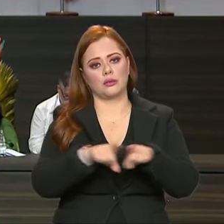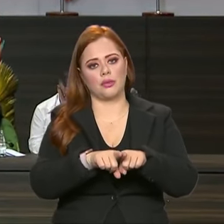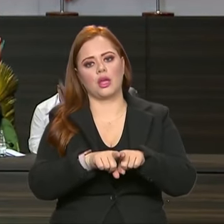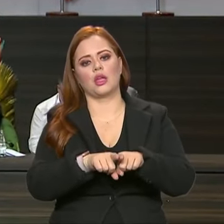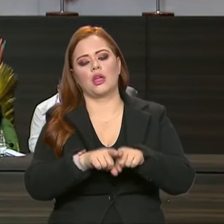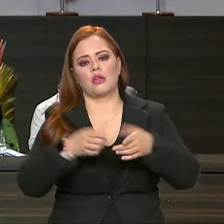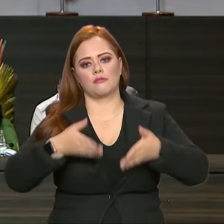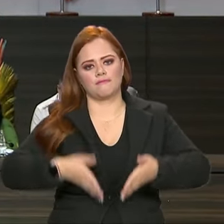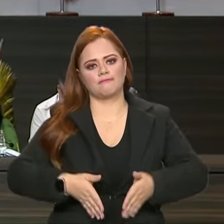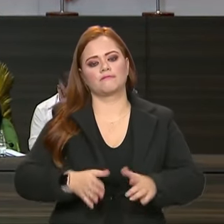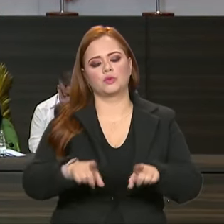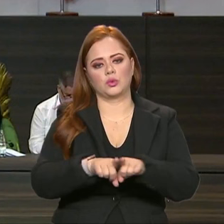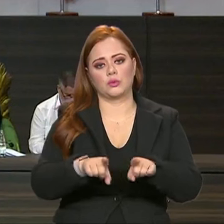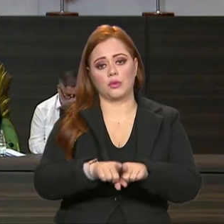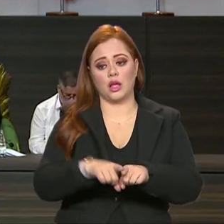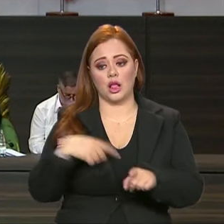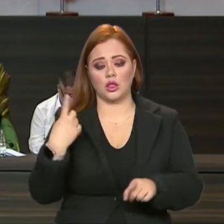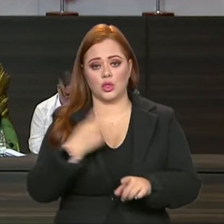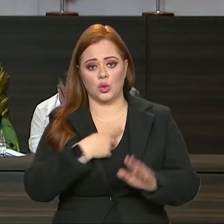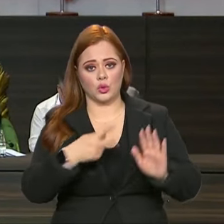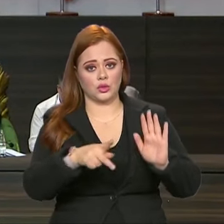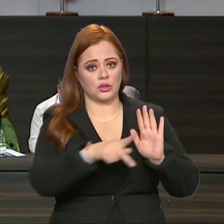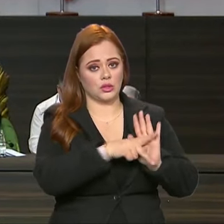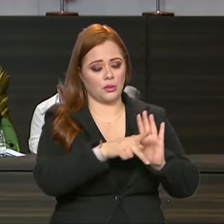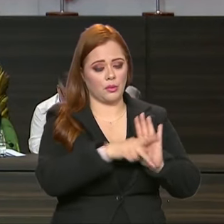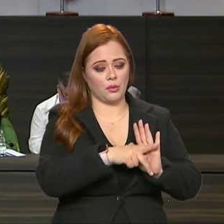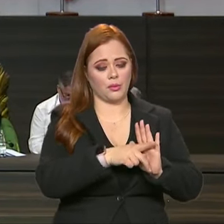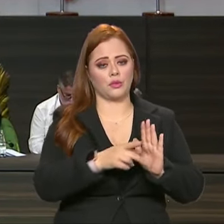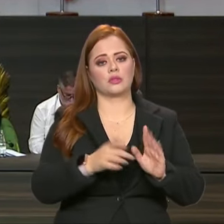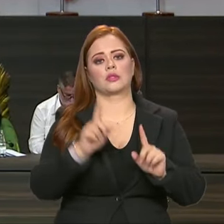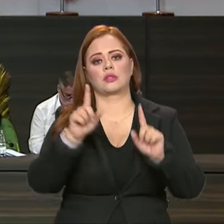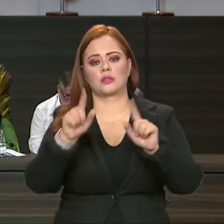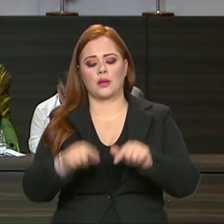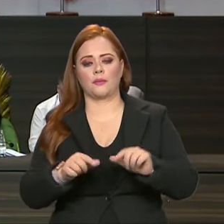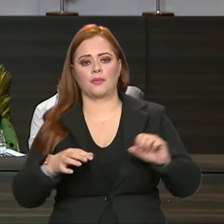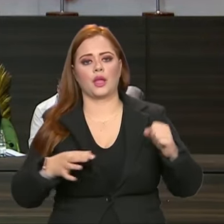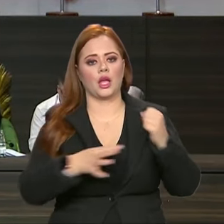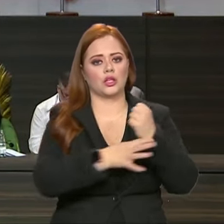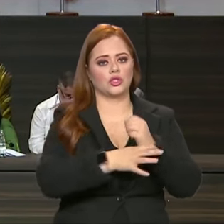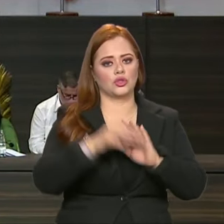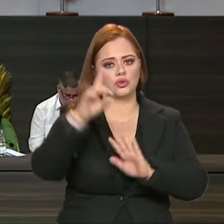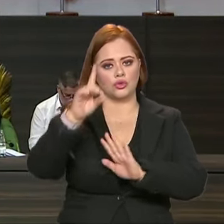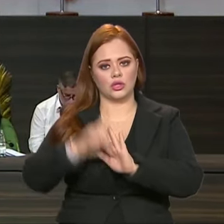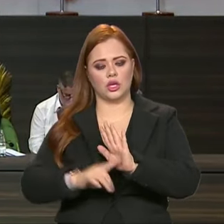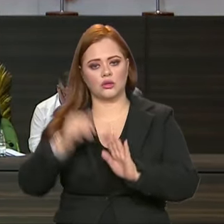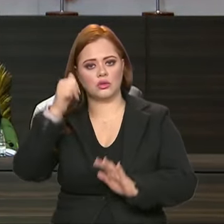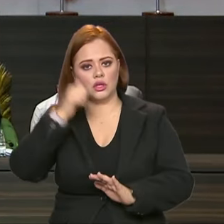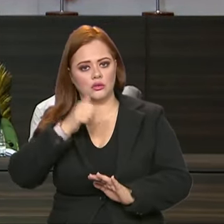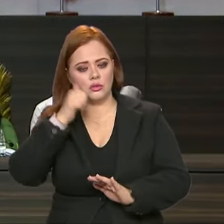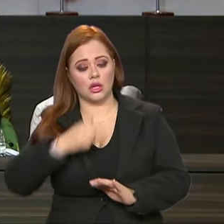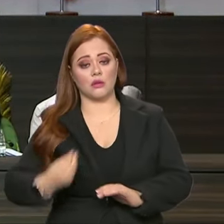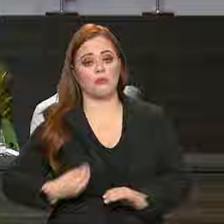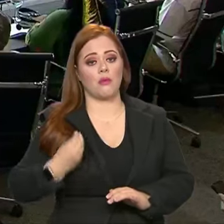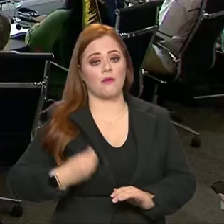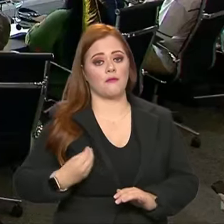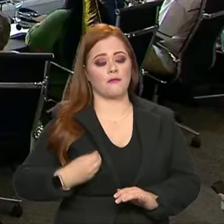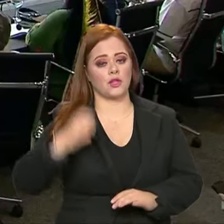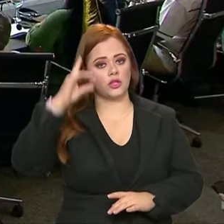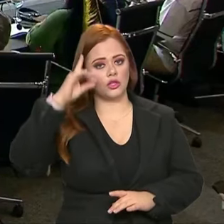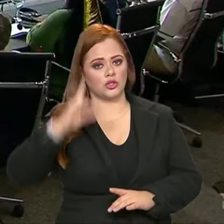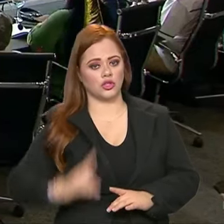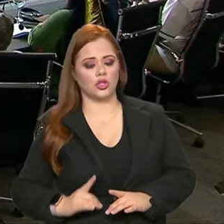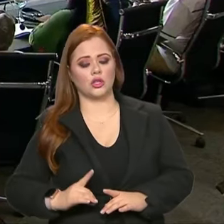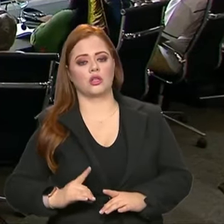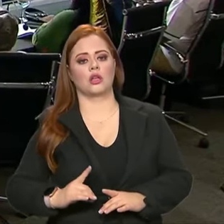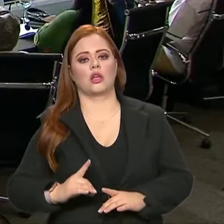reprodutiva. As nossas propostas transversais são garantir o direito das mulheres a uma vida digna, a soberania do